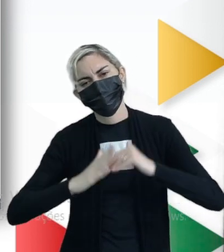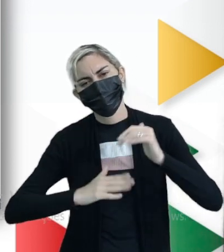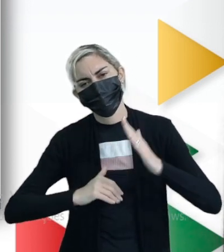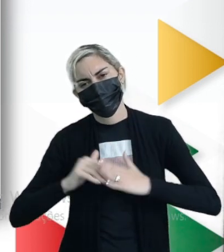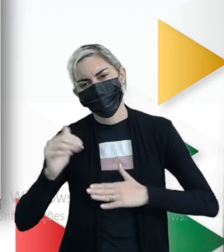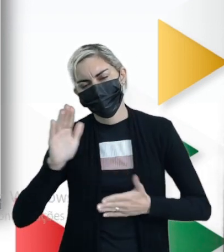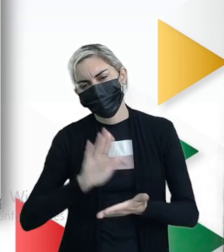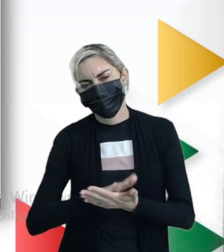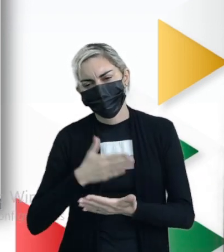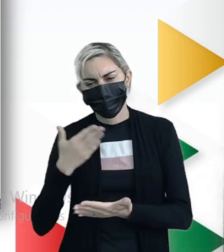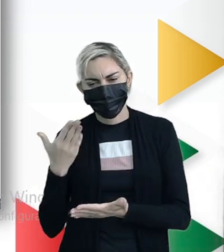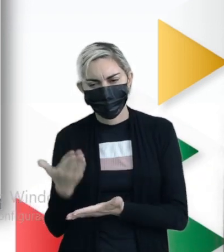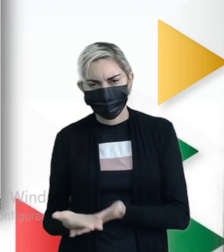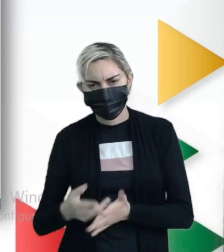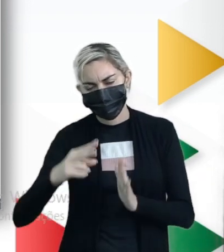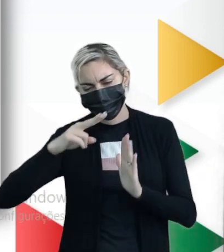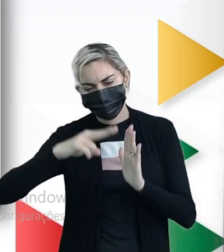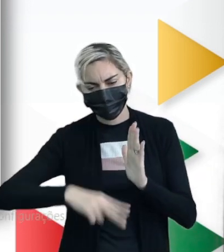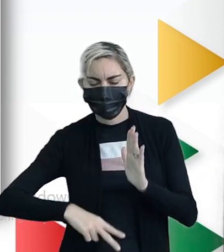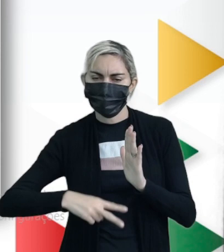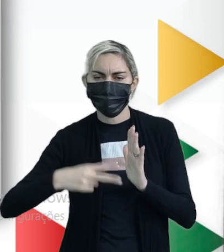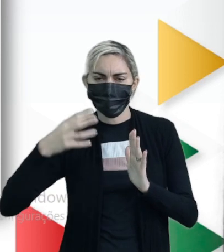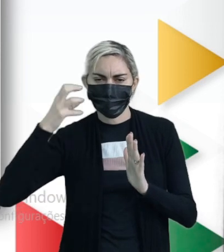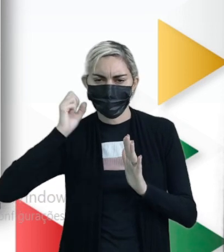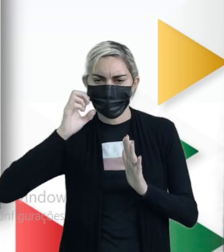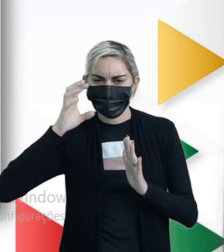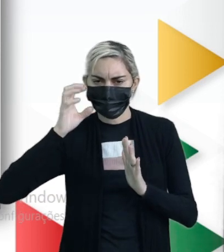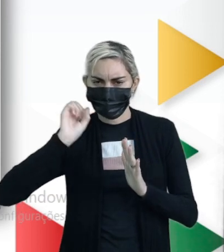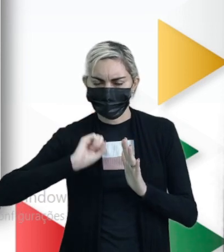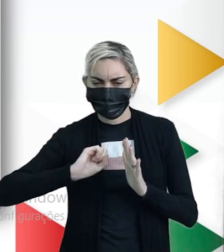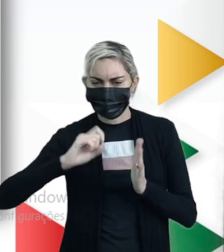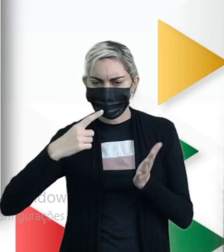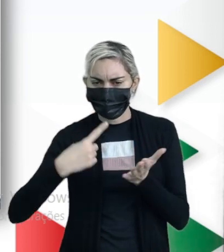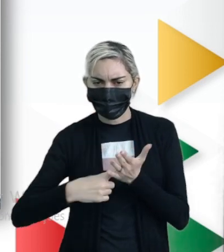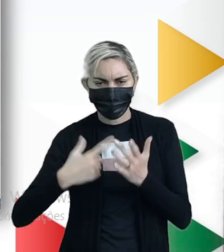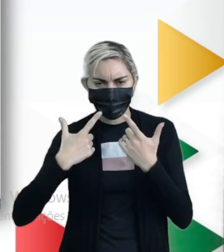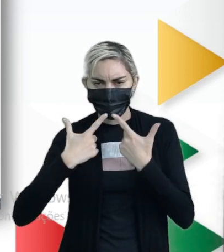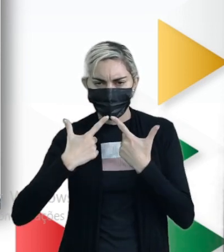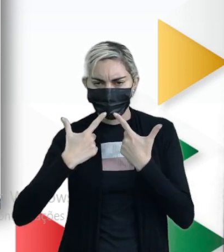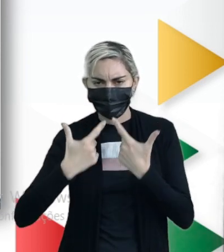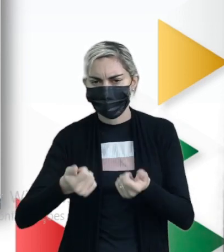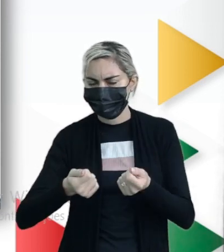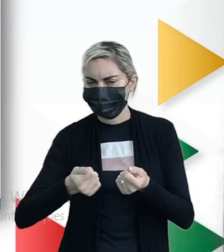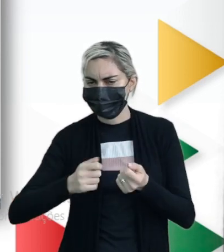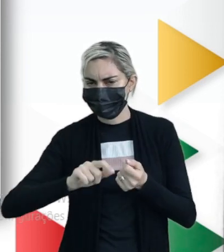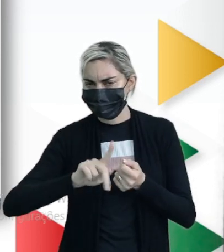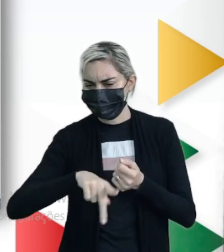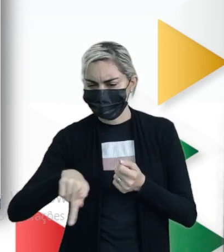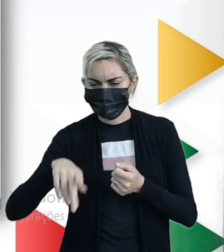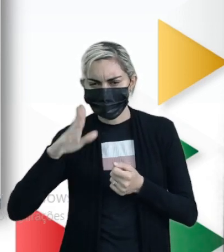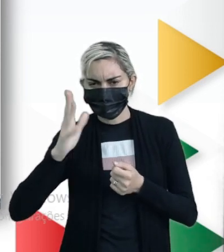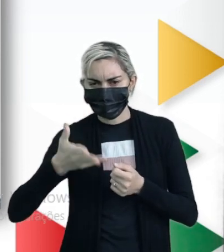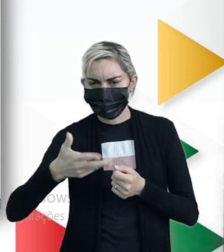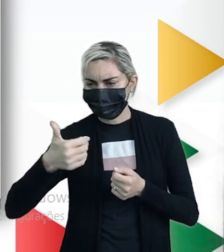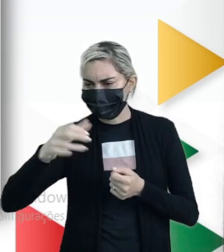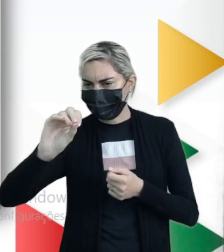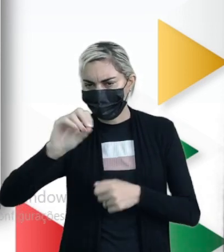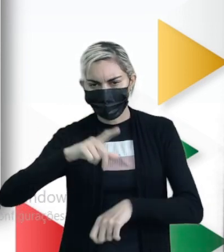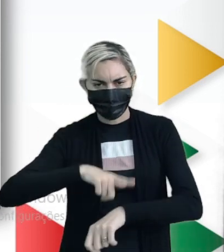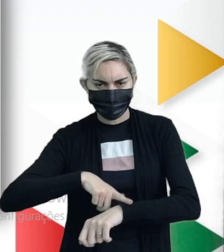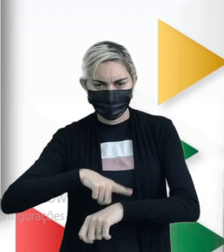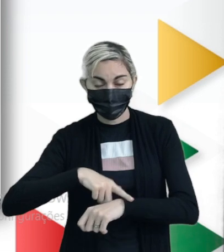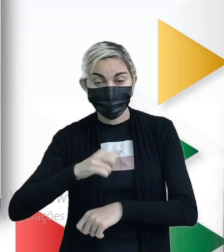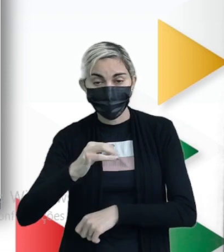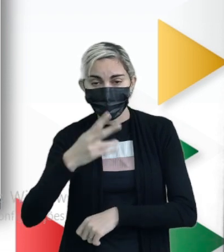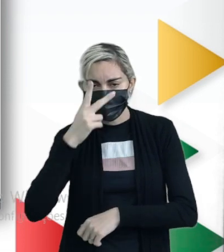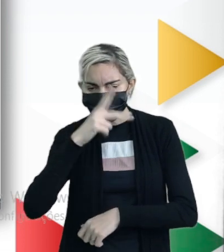de interpretação do leitor ou ouvinte. Não há marcas linguísticas. Professora, já são 10 horas. Quando